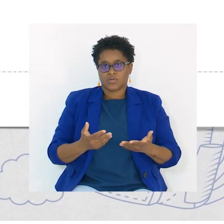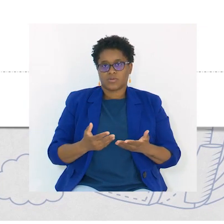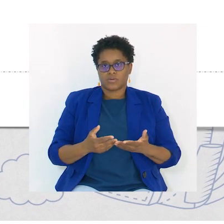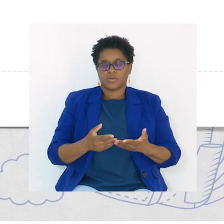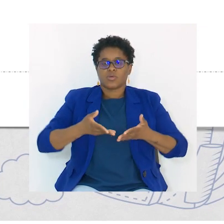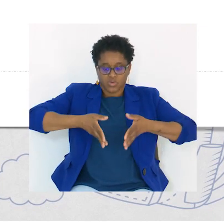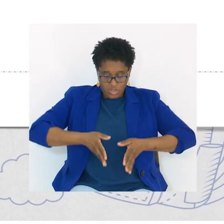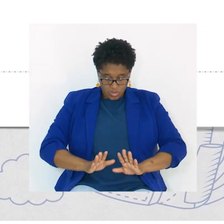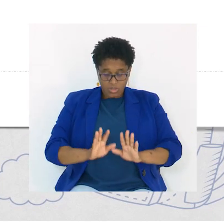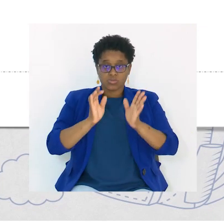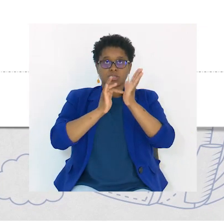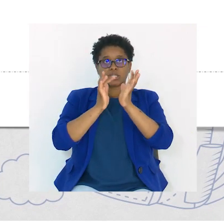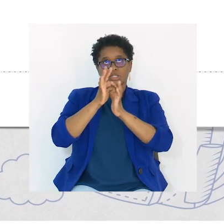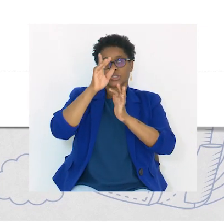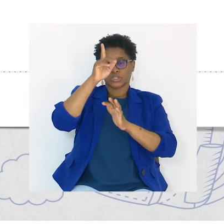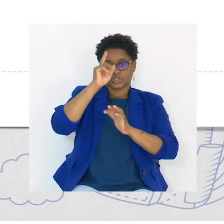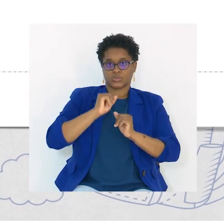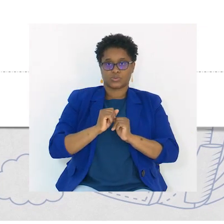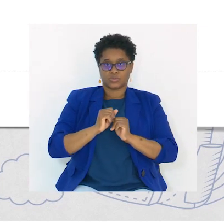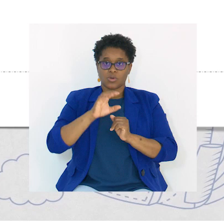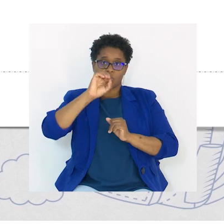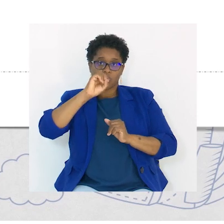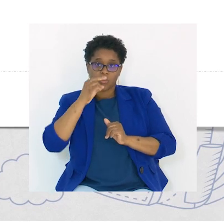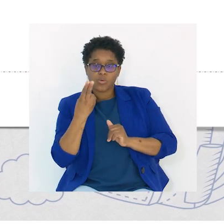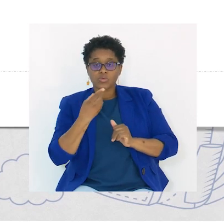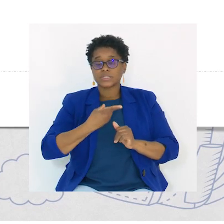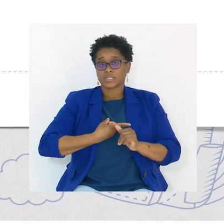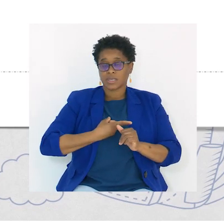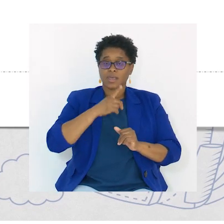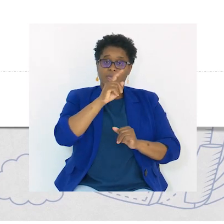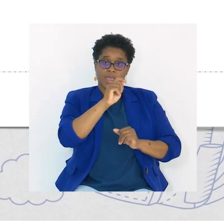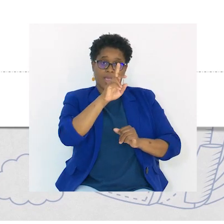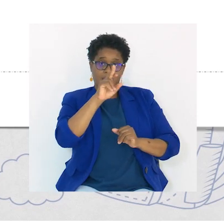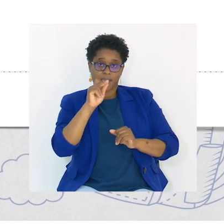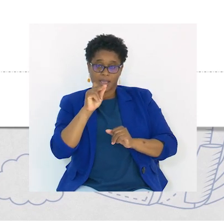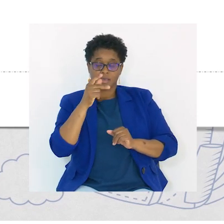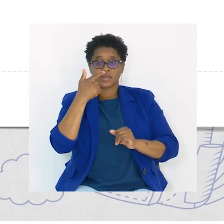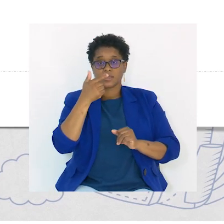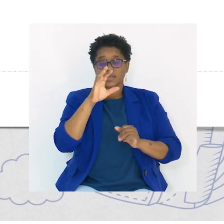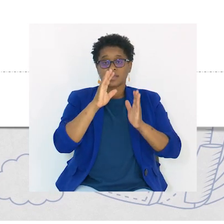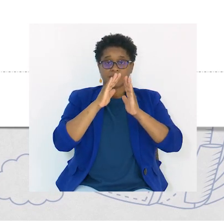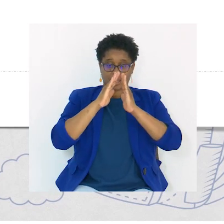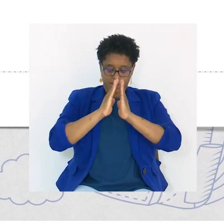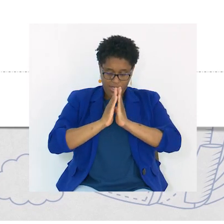é o nascimento de Cristo, ou seja, é a era cristã.